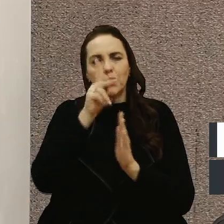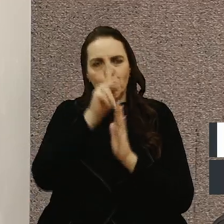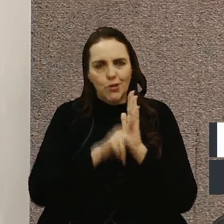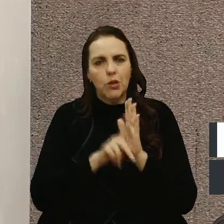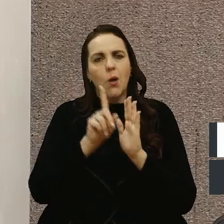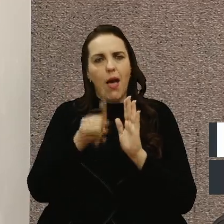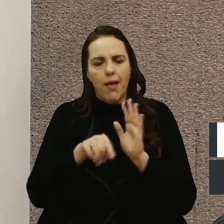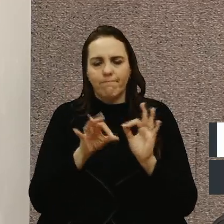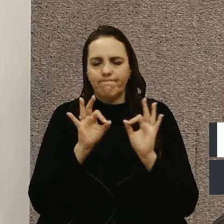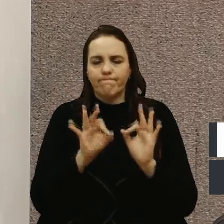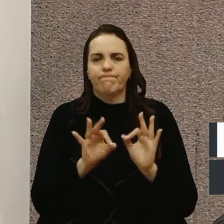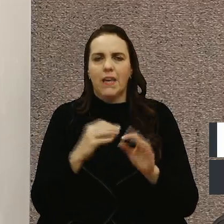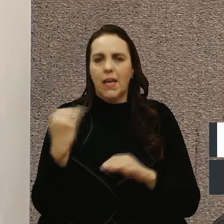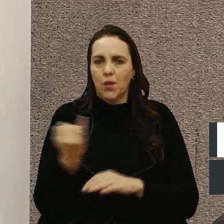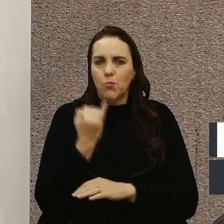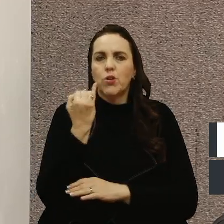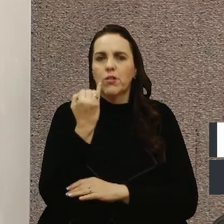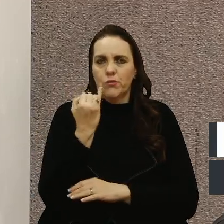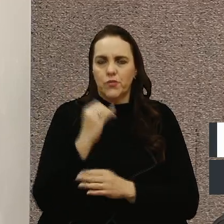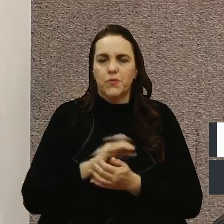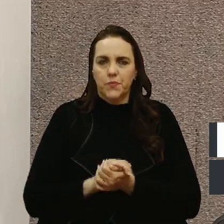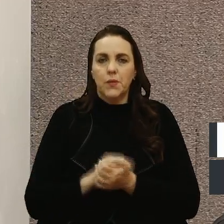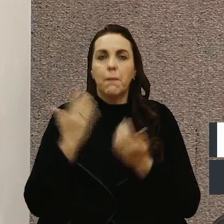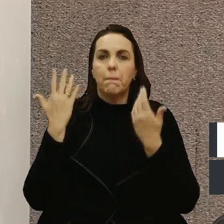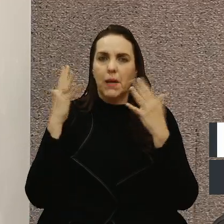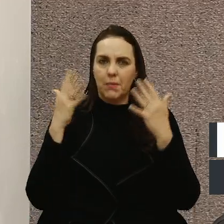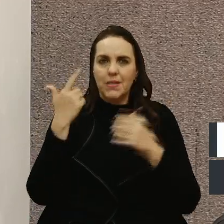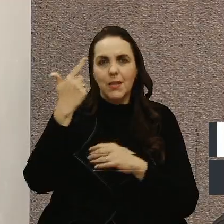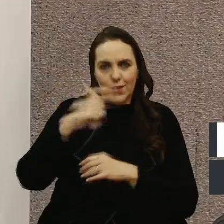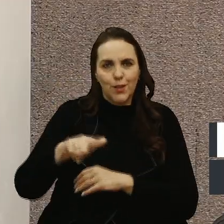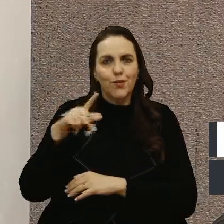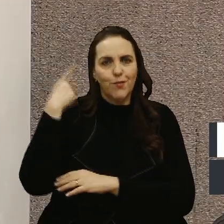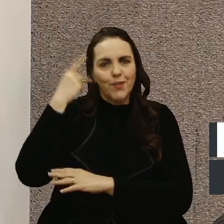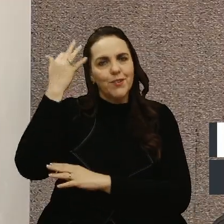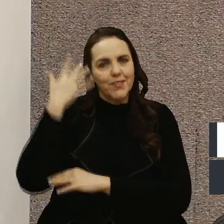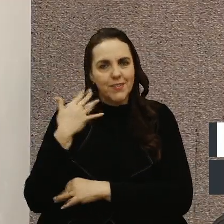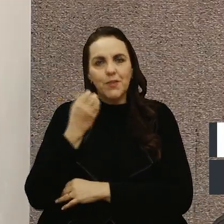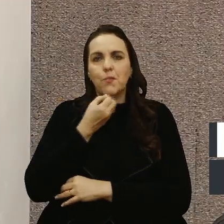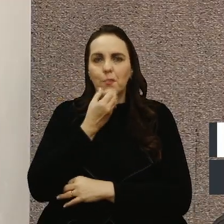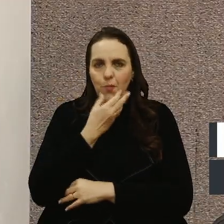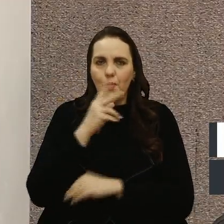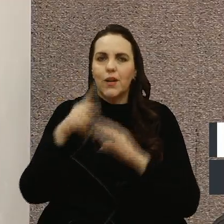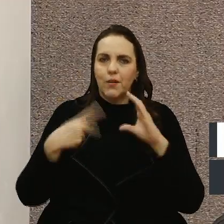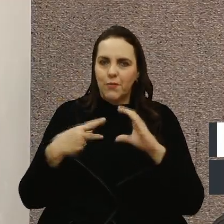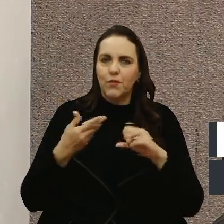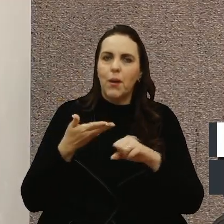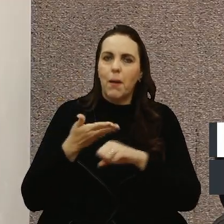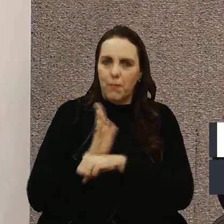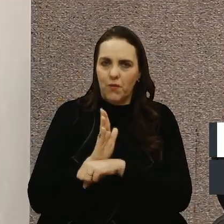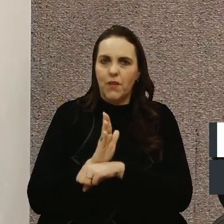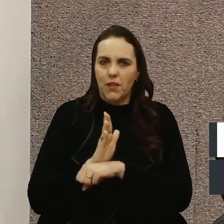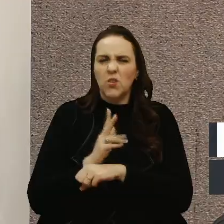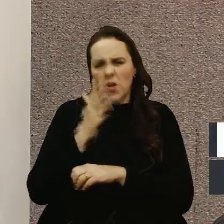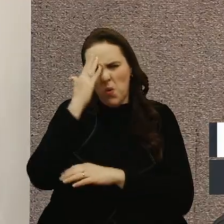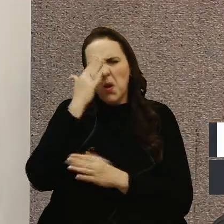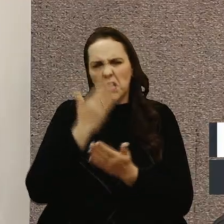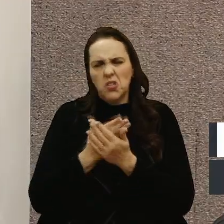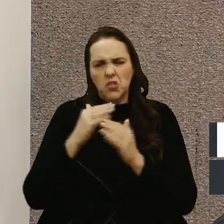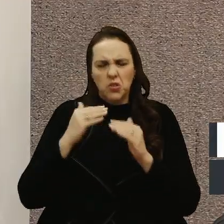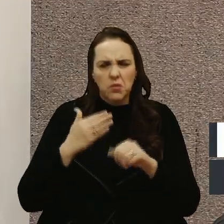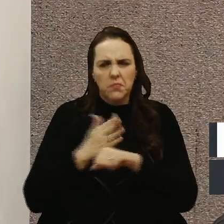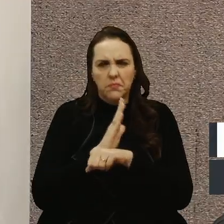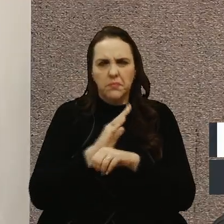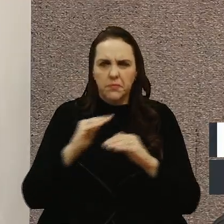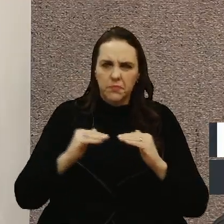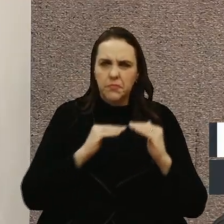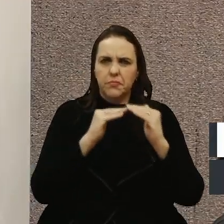bem peculiar, bem importante, né? E lhe parabenizar mais uma vez, e que bom que a nossa casa aí tenha aprovado. Acho que vai ser por unanimidade esse projeto e dessa